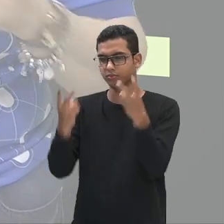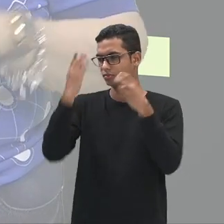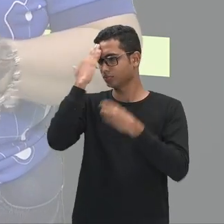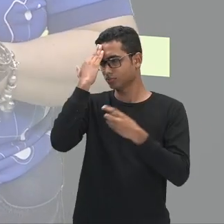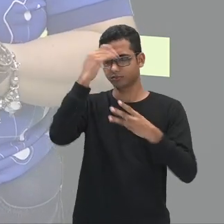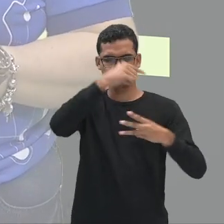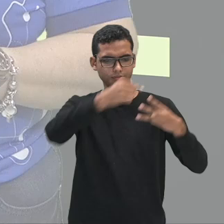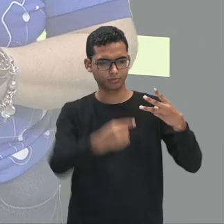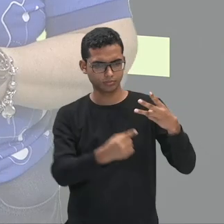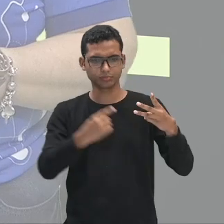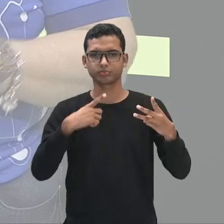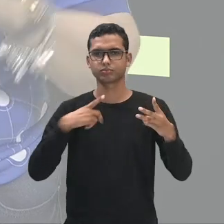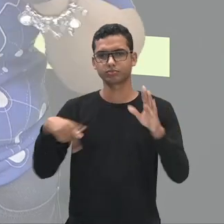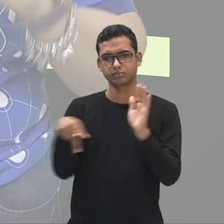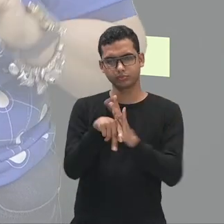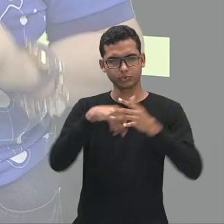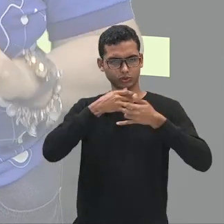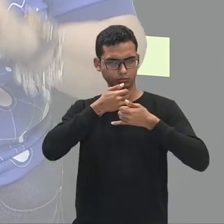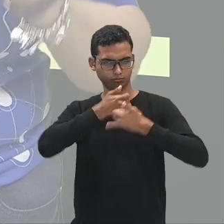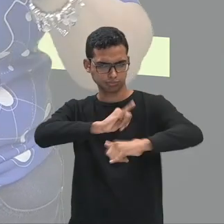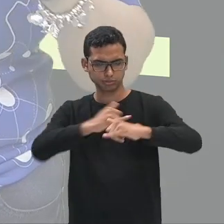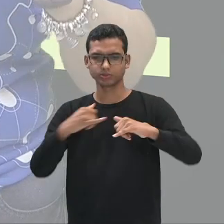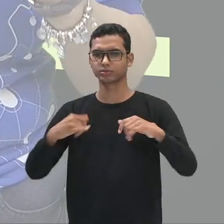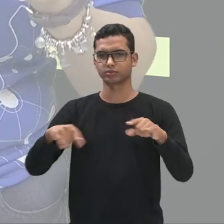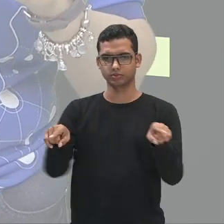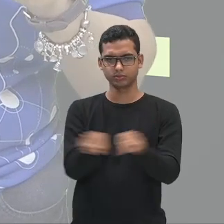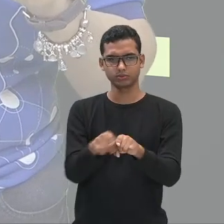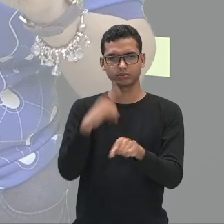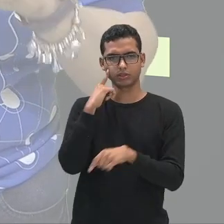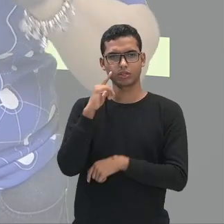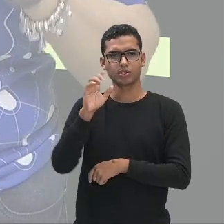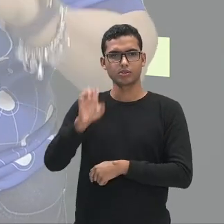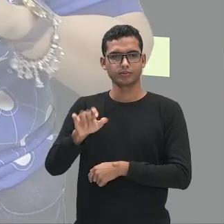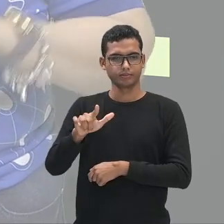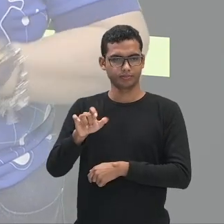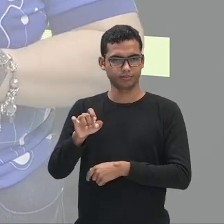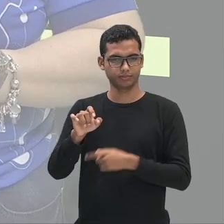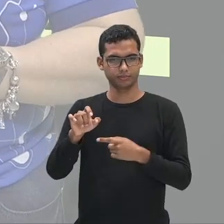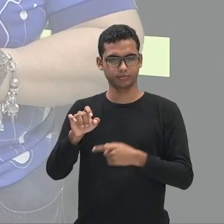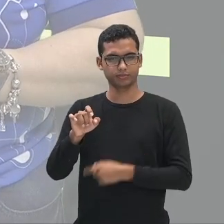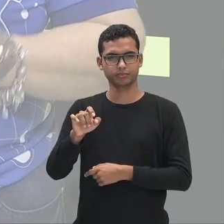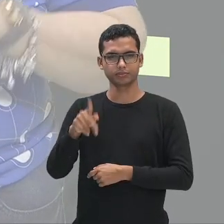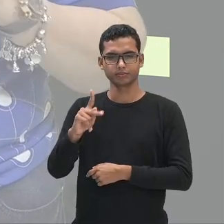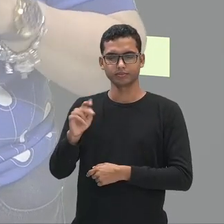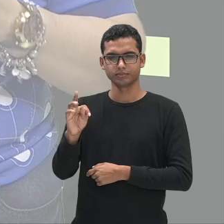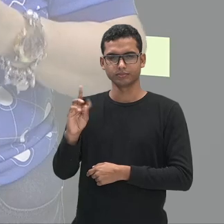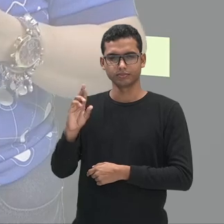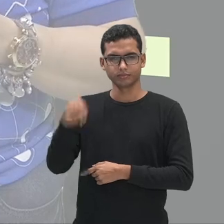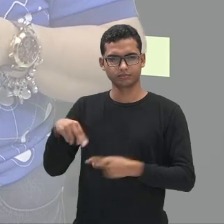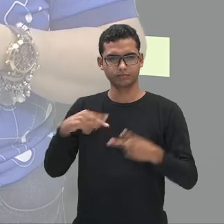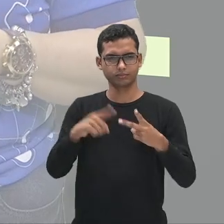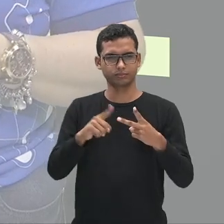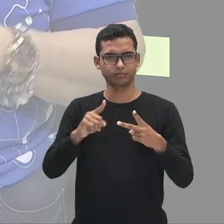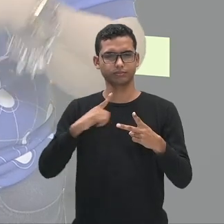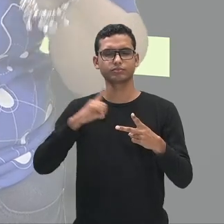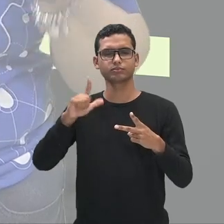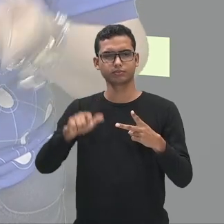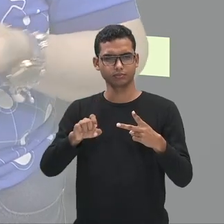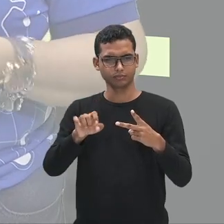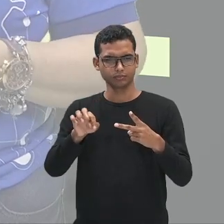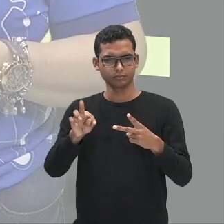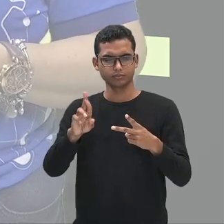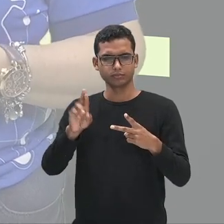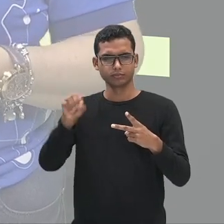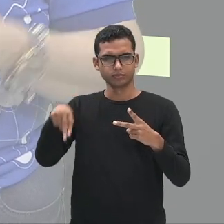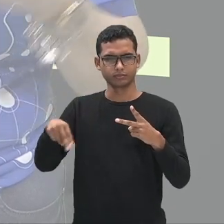sei que o elétron tem a ver com o elétron, eu vou agora definir com vocês